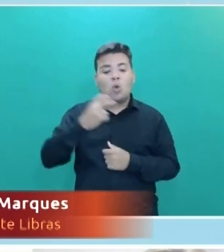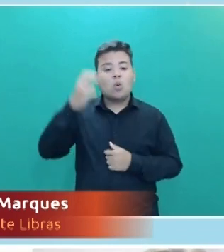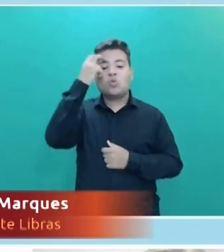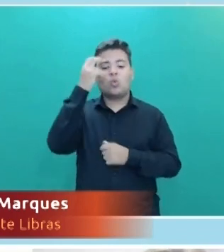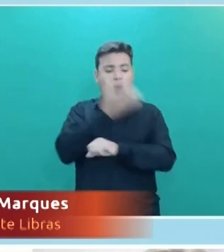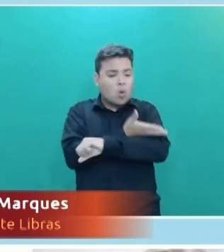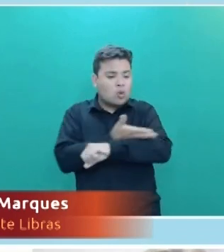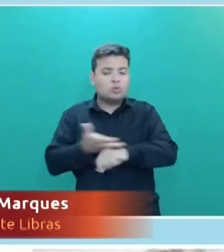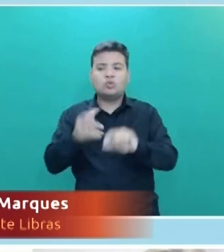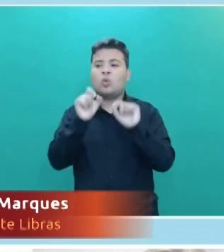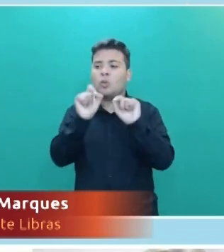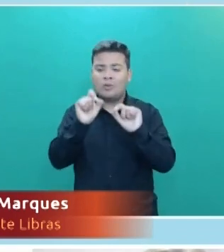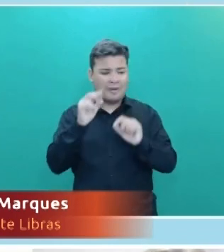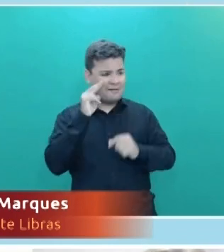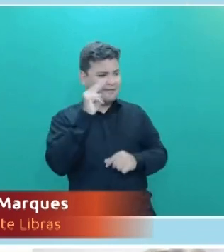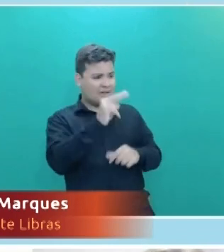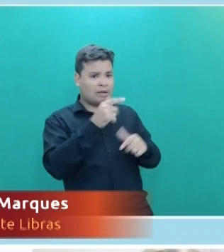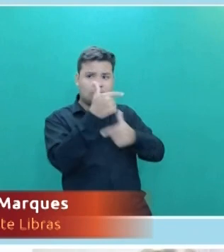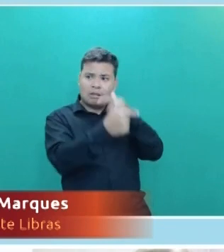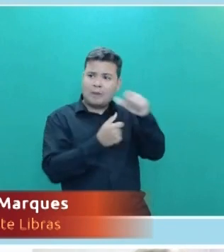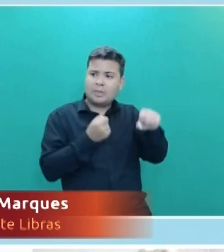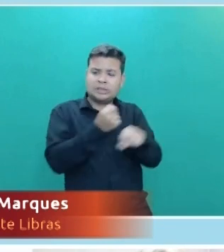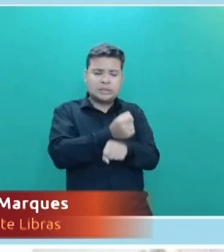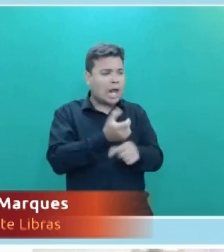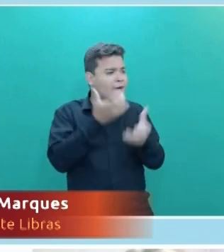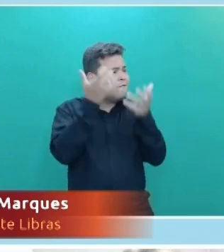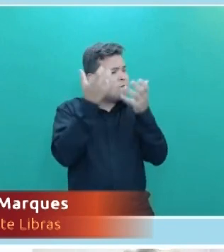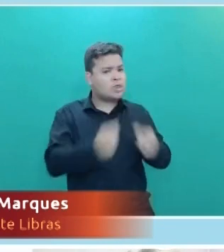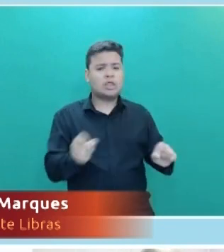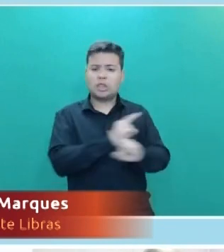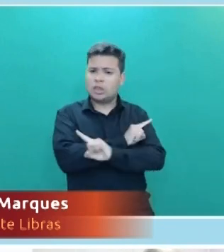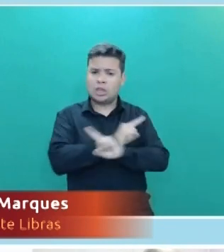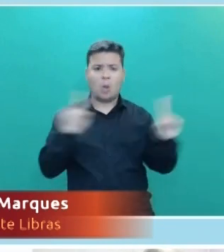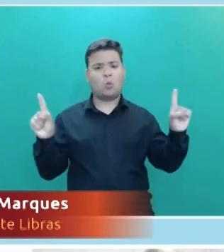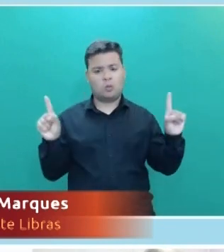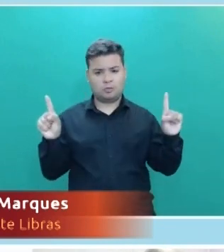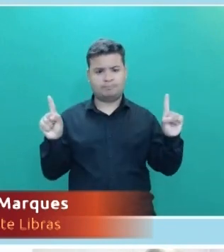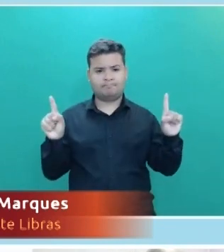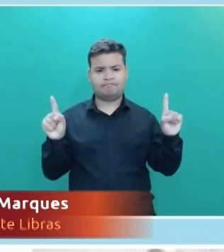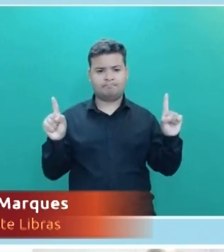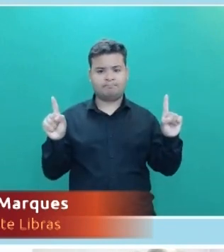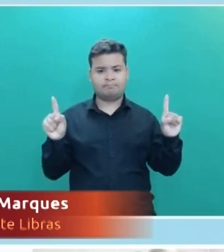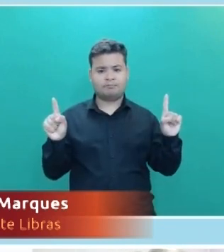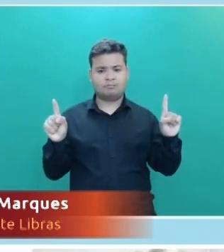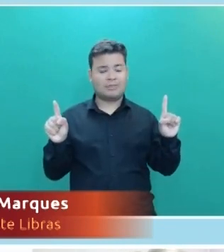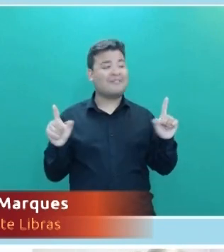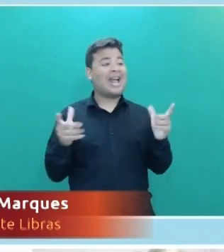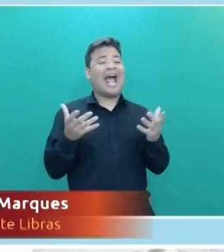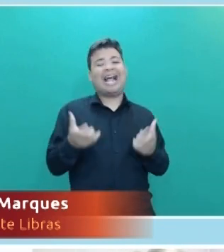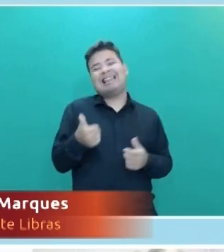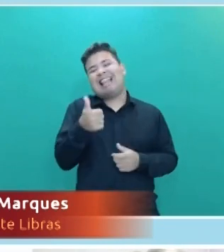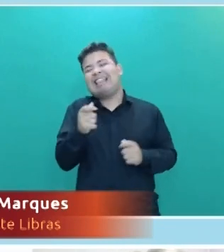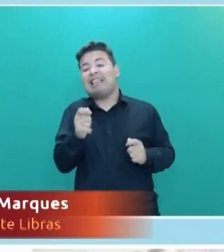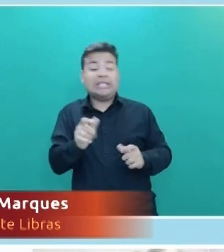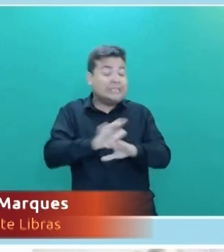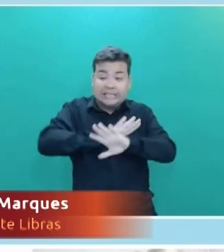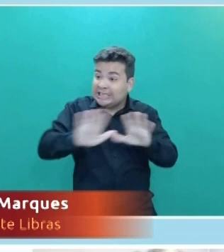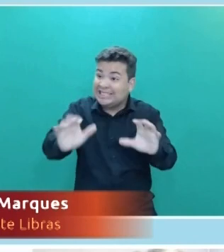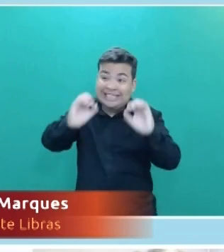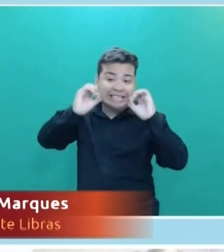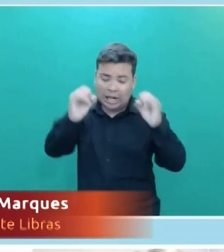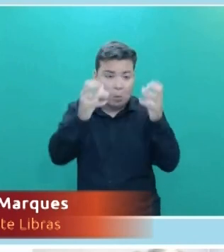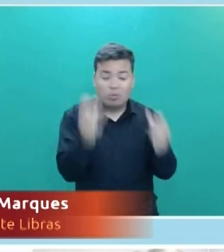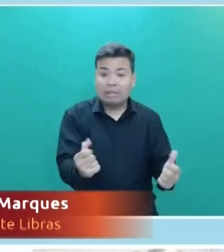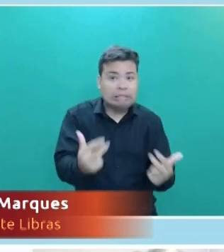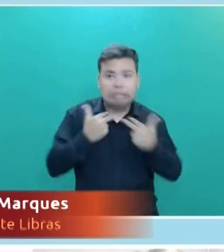absoluta com essa prática do trabalho escravo. Não tem tolerância zero. Como que podemos